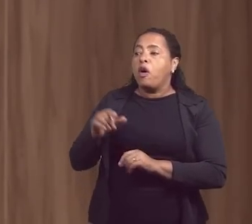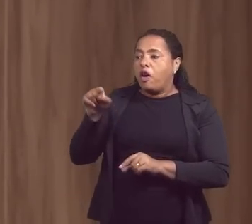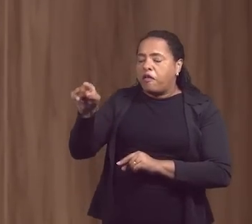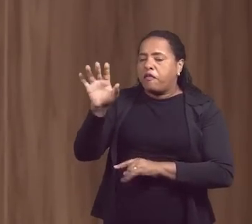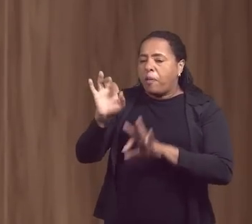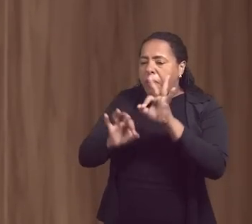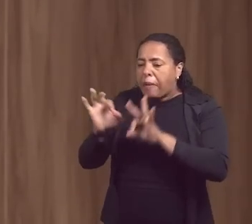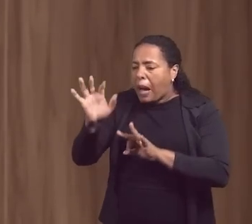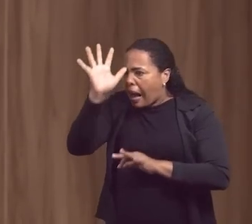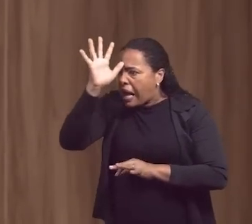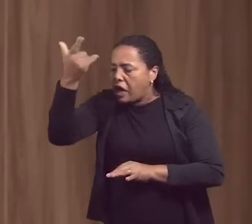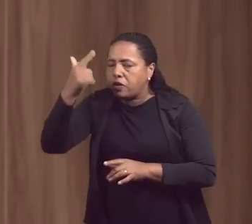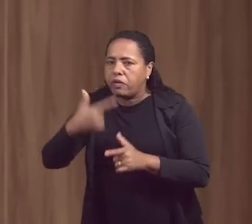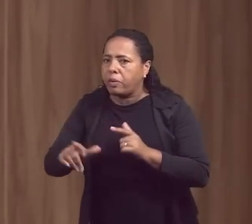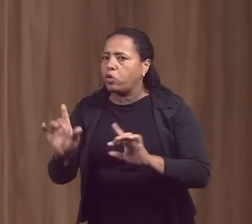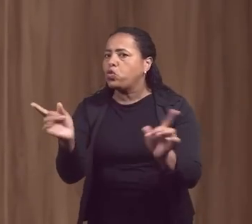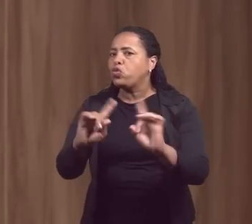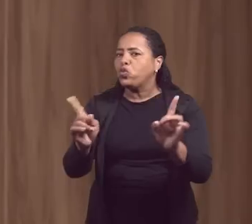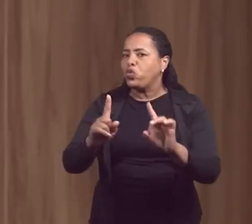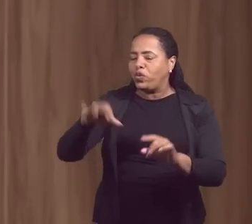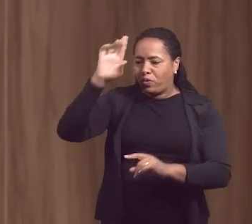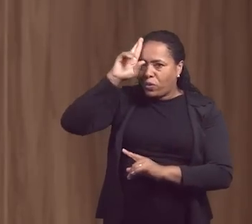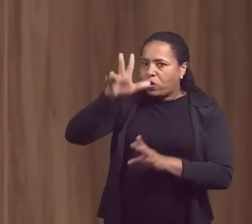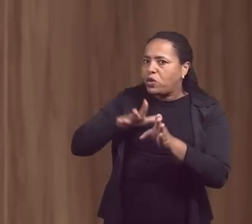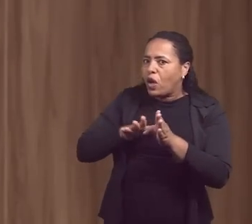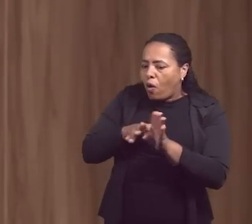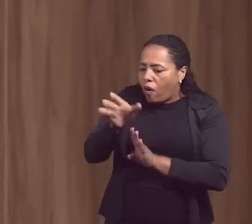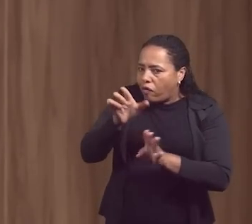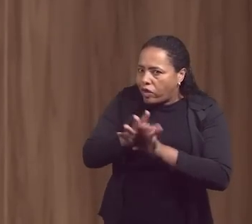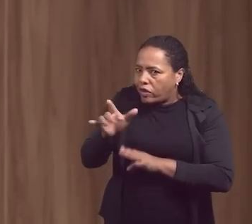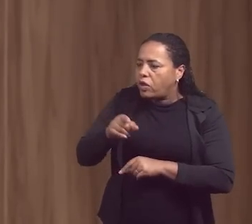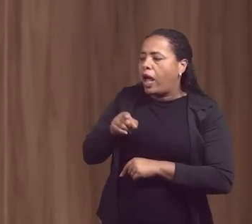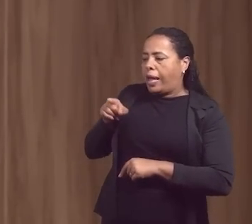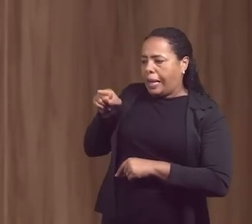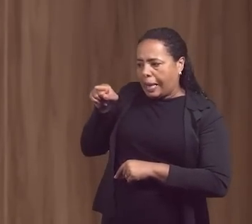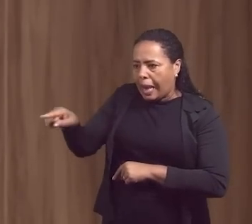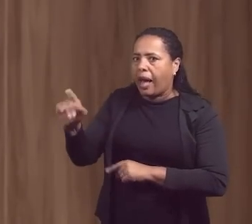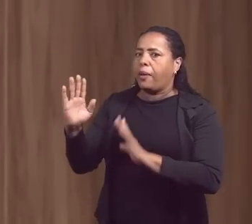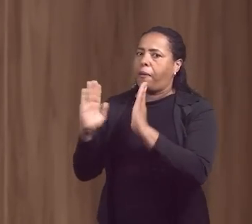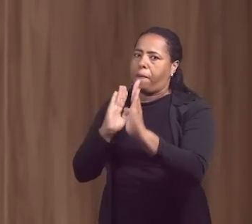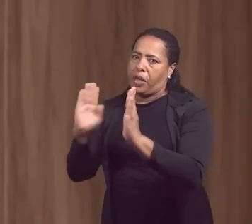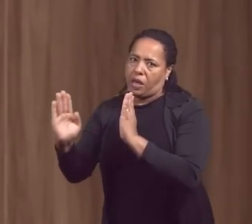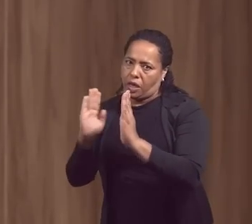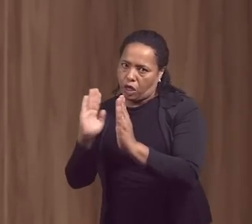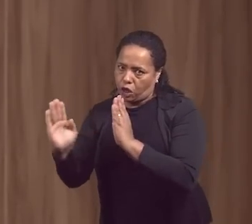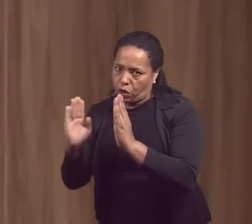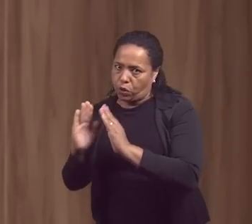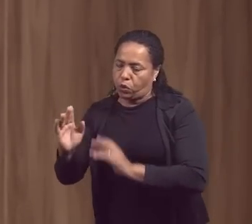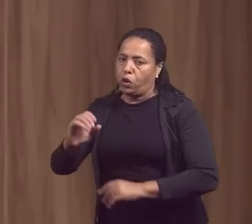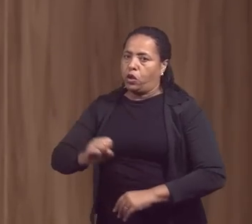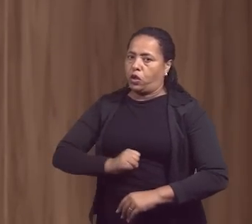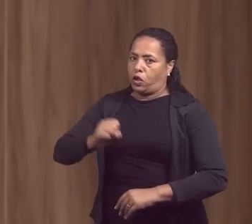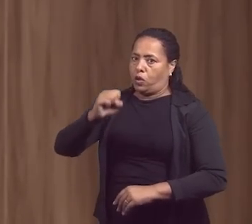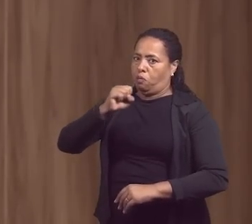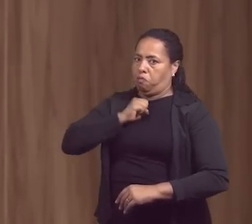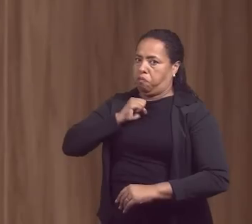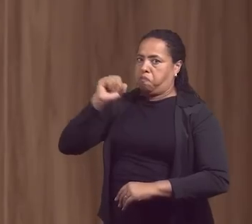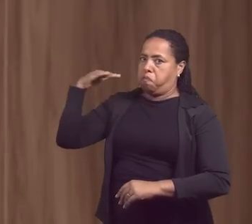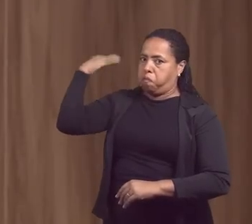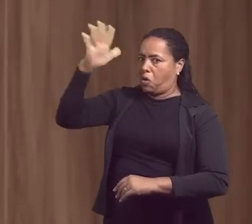dele mais rápido. Não, o Senhor já tinha orientado, ele tinha que cumprir o tempo do sacerdote, até o sumo sacerdote